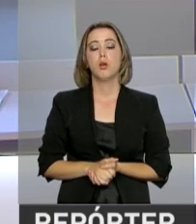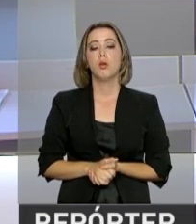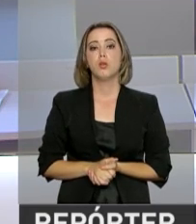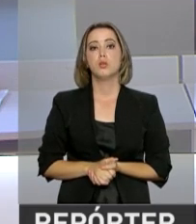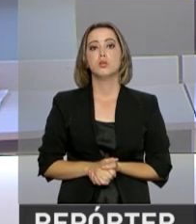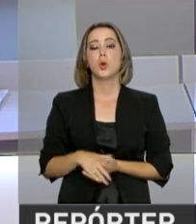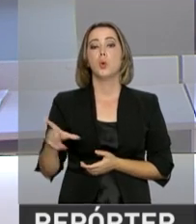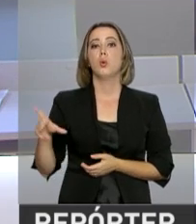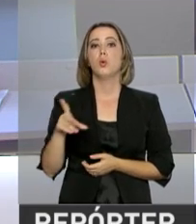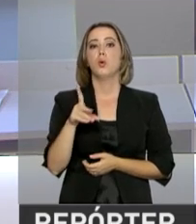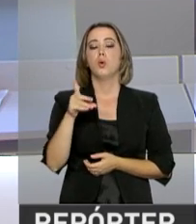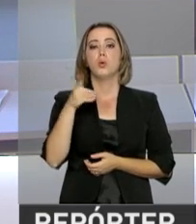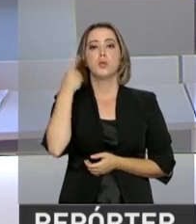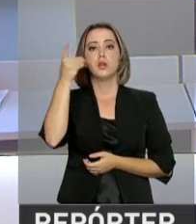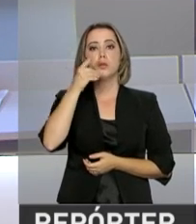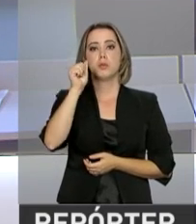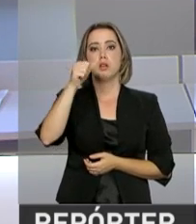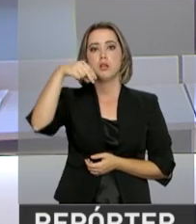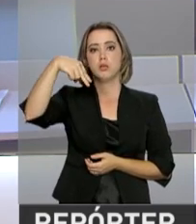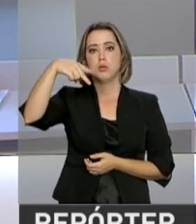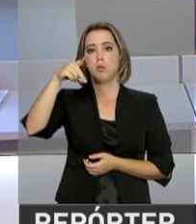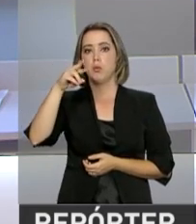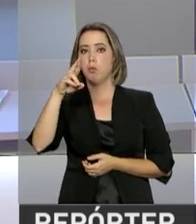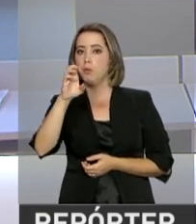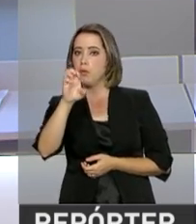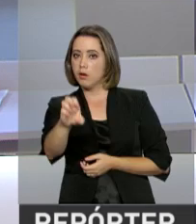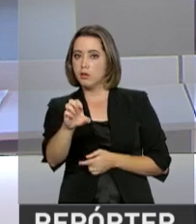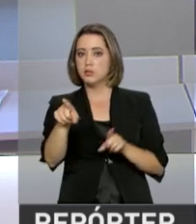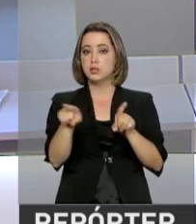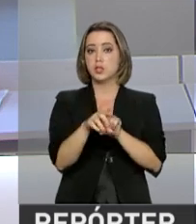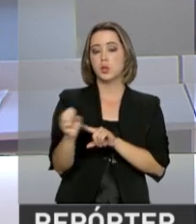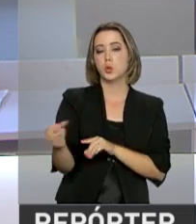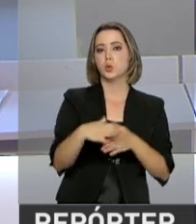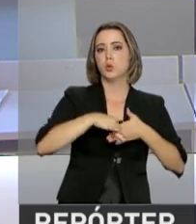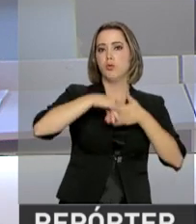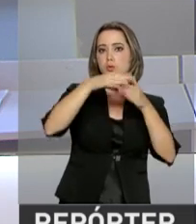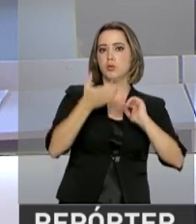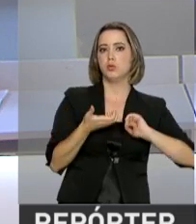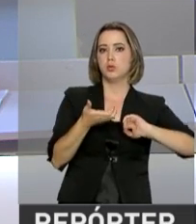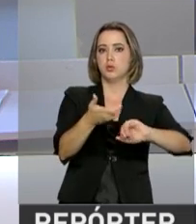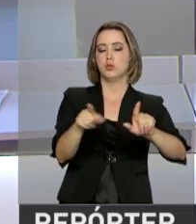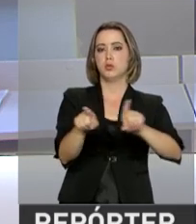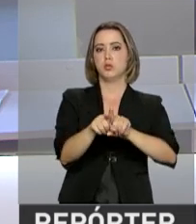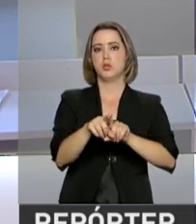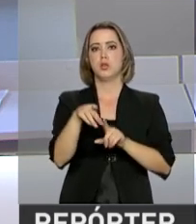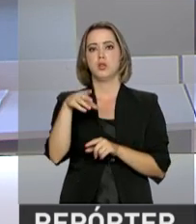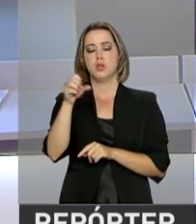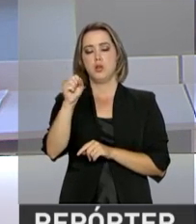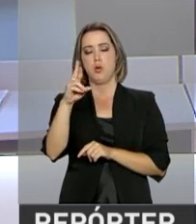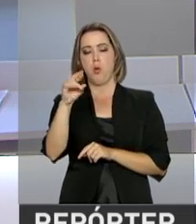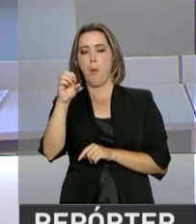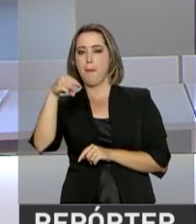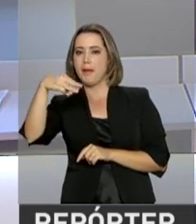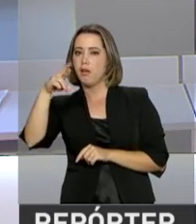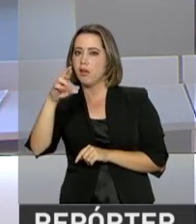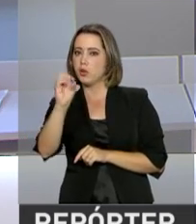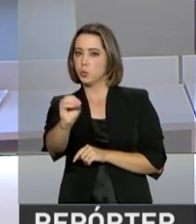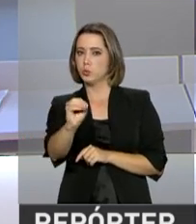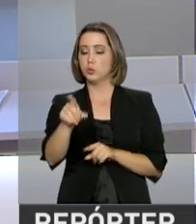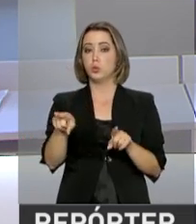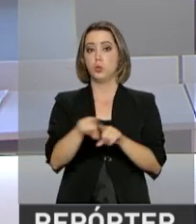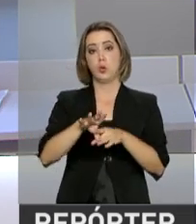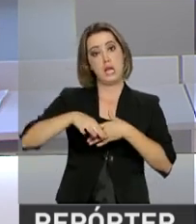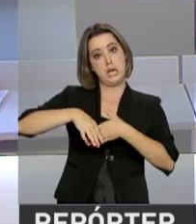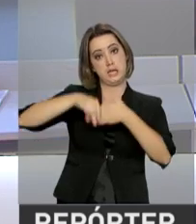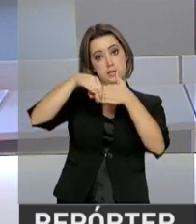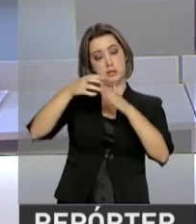é o novo líder do governo no Congresso e o senador Romero Jucá assume a liderança do governo no Senado. Eles foram indicados